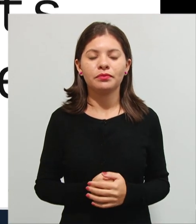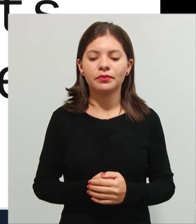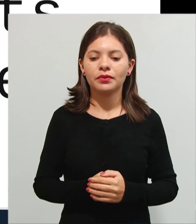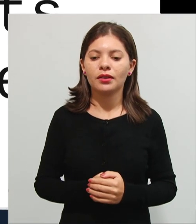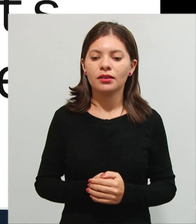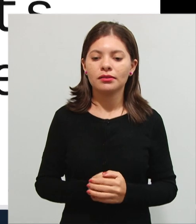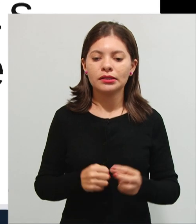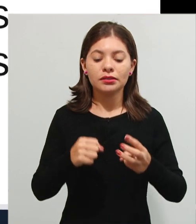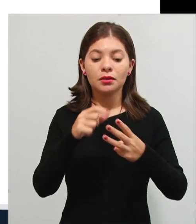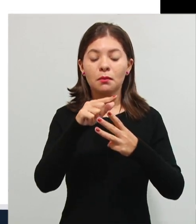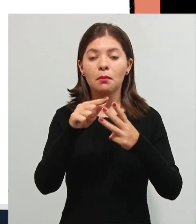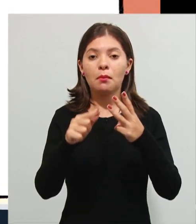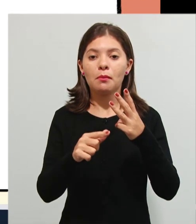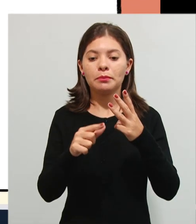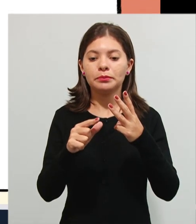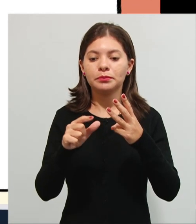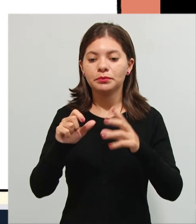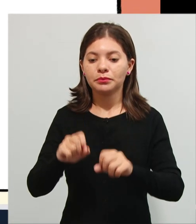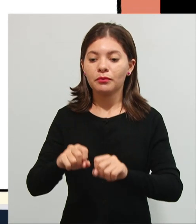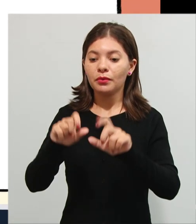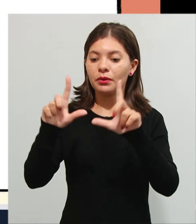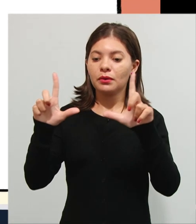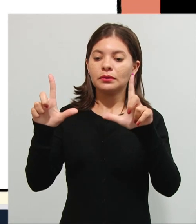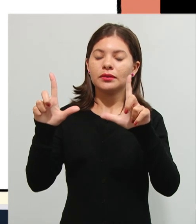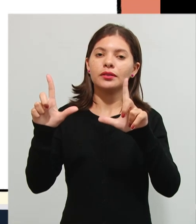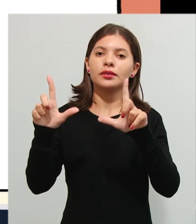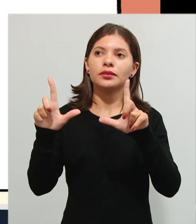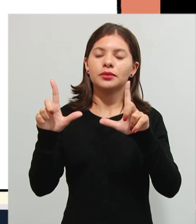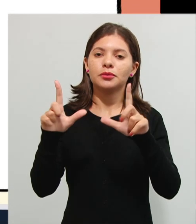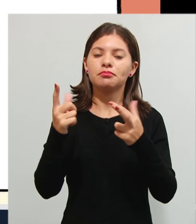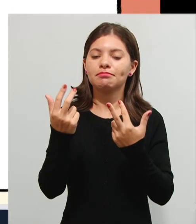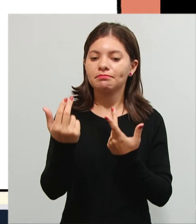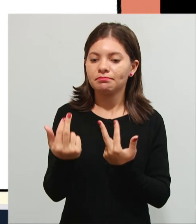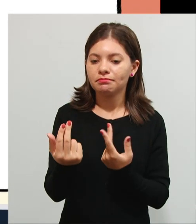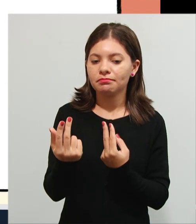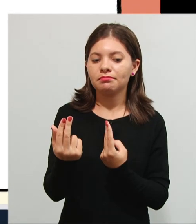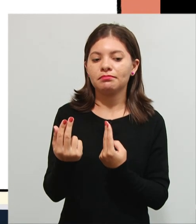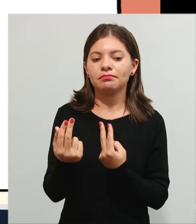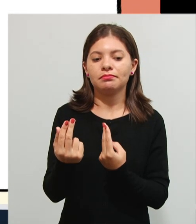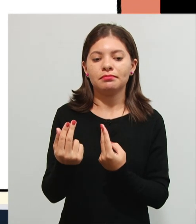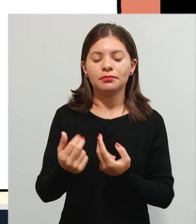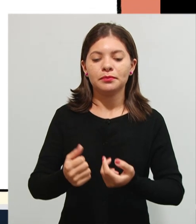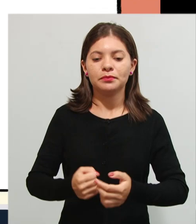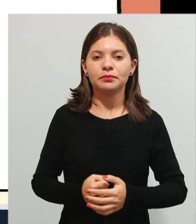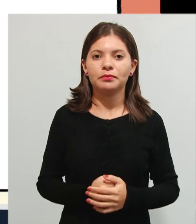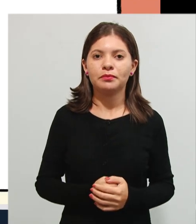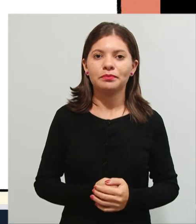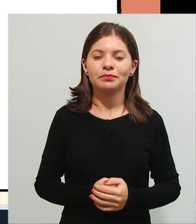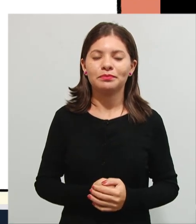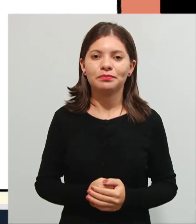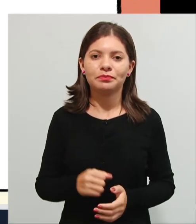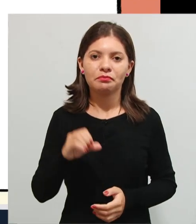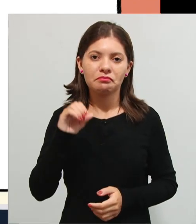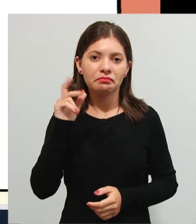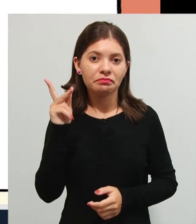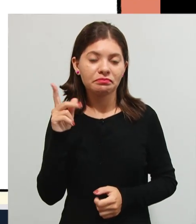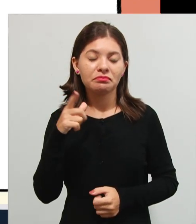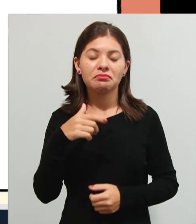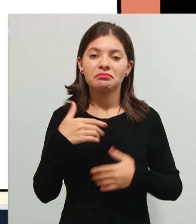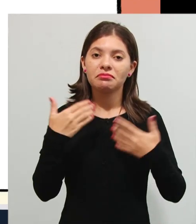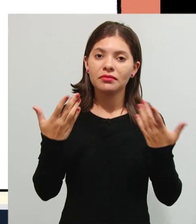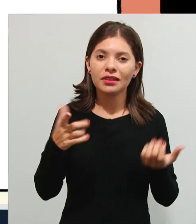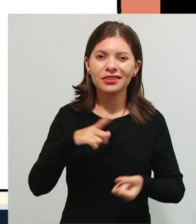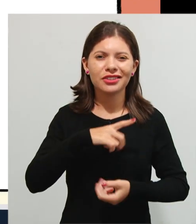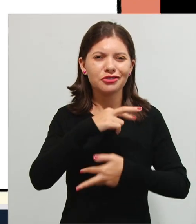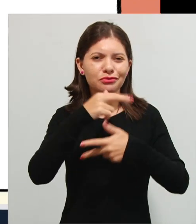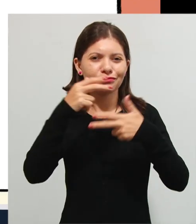ao Word. Nós temos o Google Sheets, que é similar ao Excel, e o Google Slides, que vai